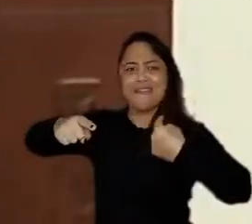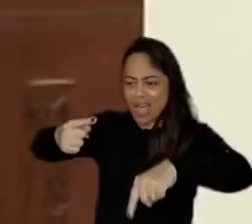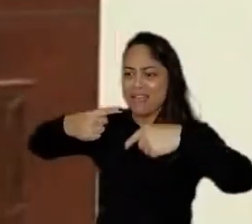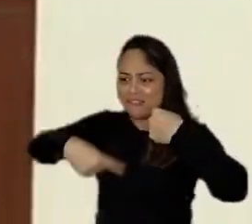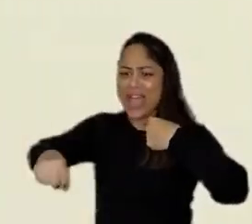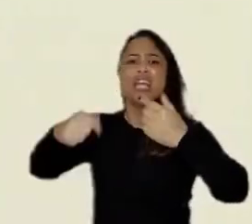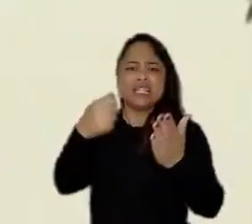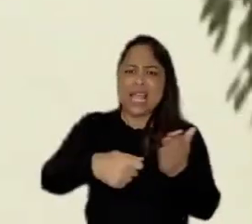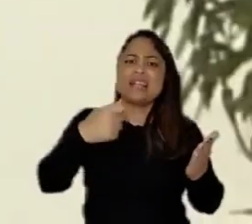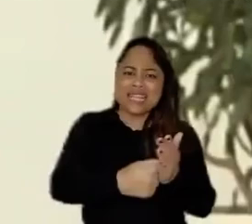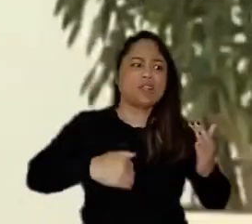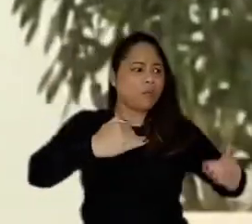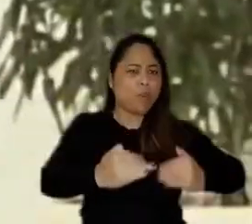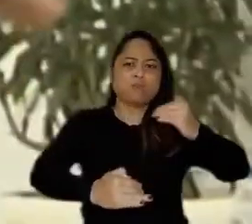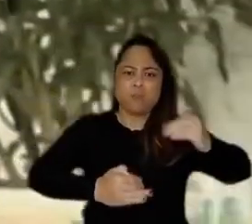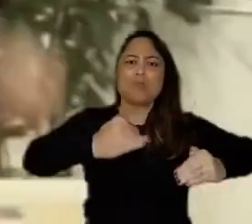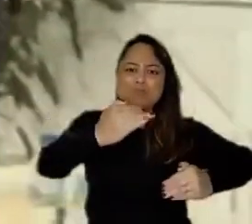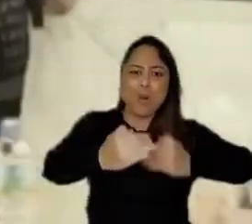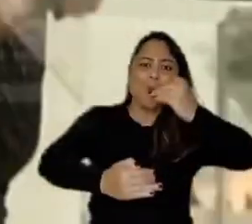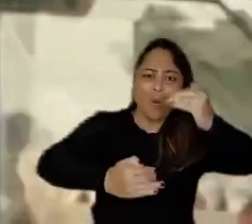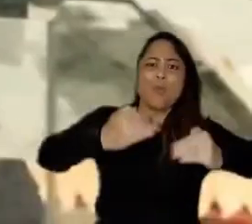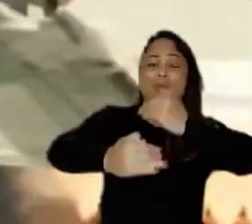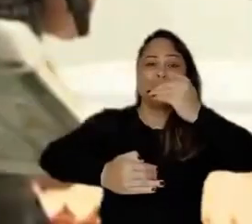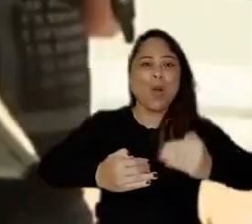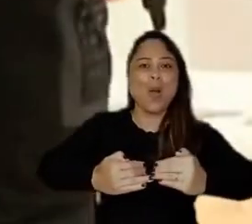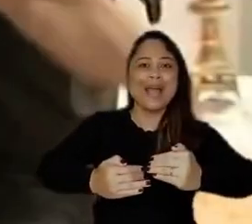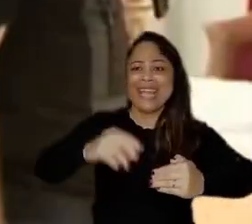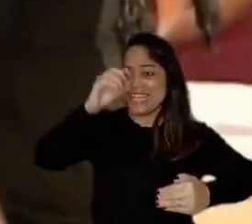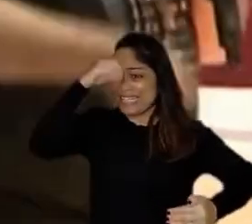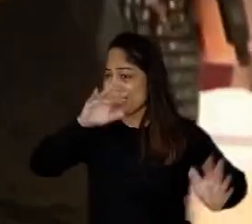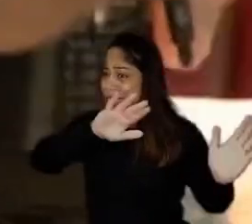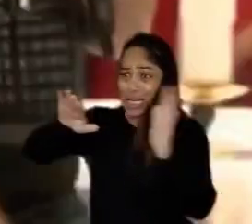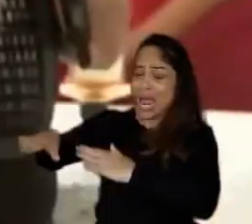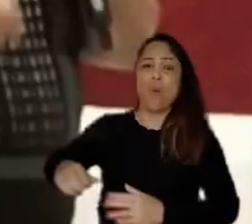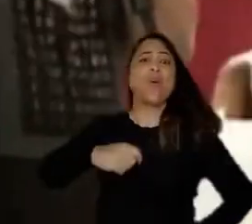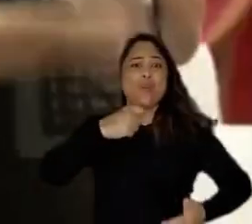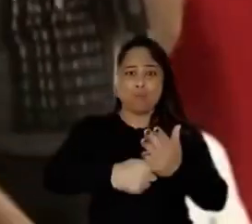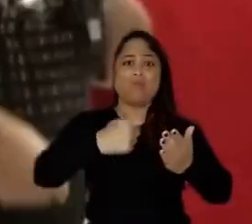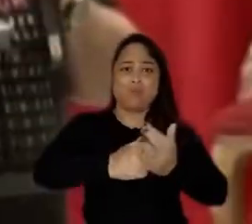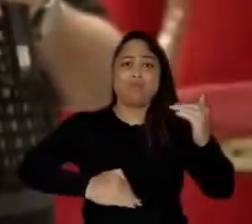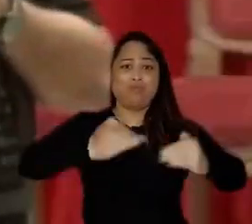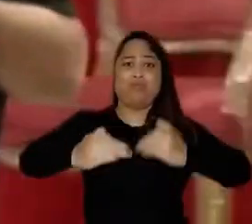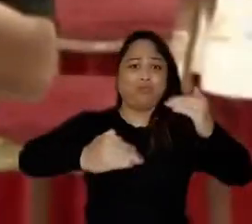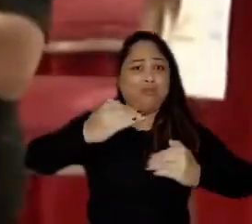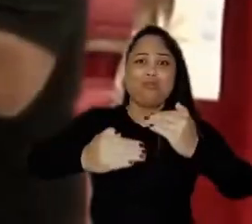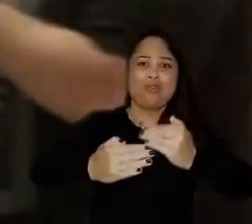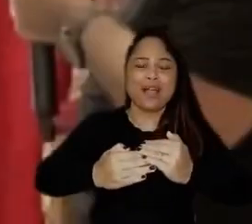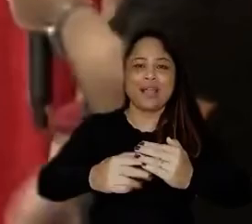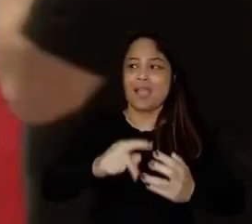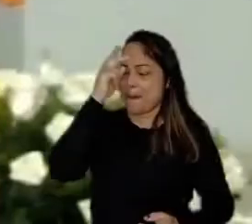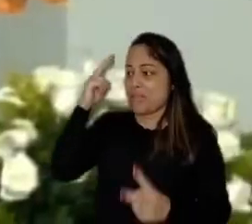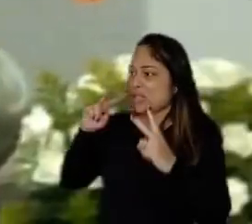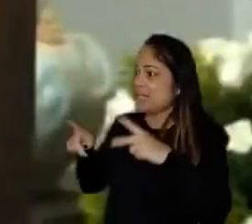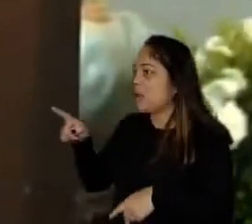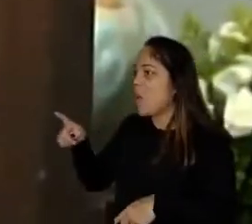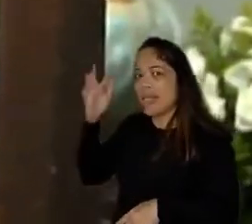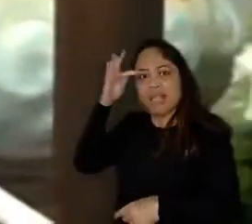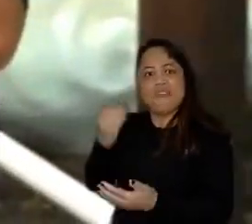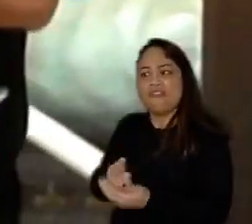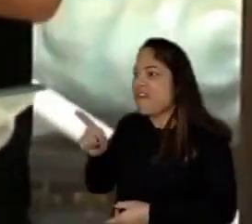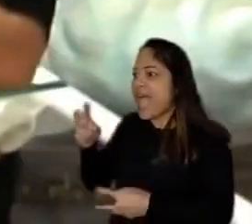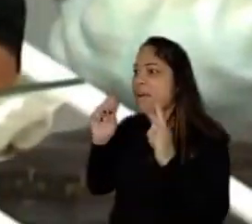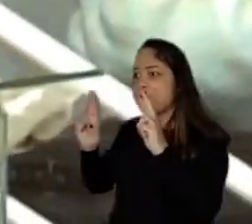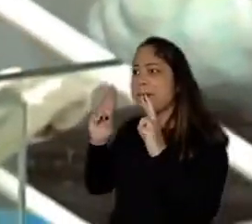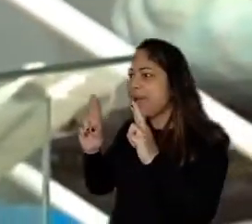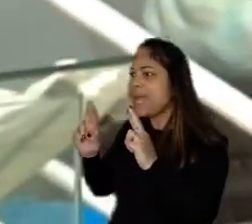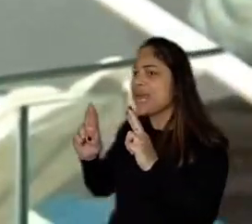e vai tentando, e vai tentando, e vai tentando, e vai tentando, e vai tentando, e não desista, e não desista. E alguém vai dizer, gente, mas ciclano tem muita